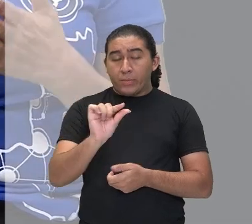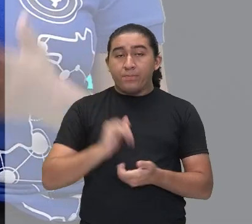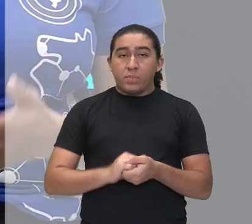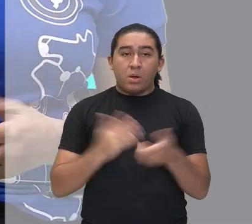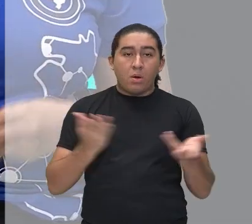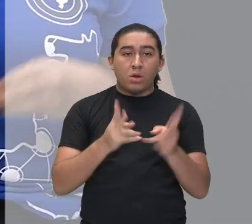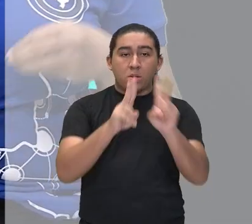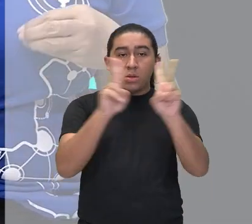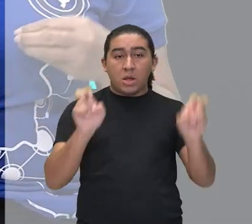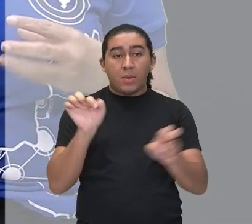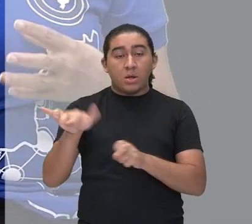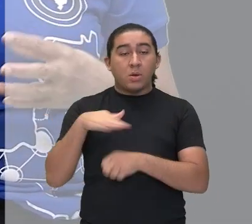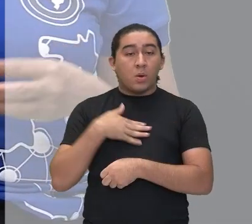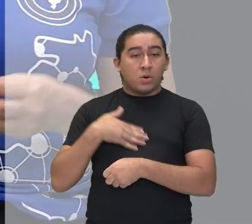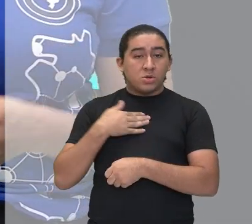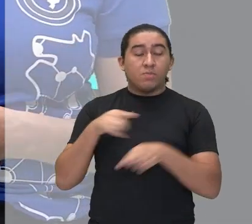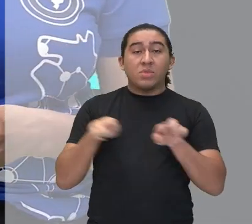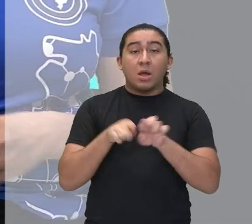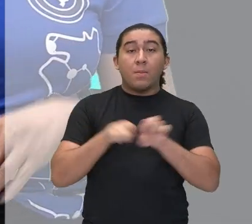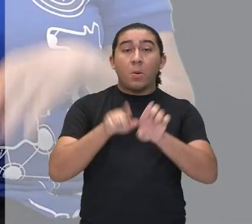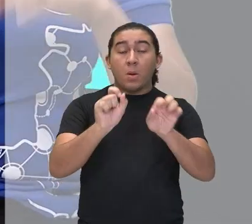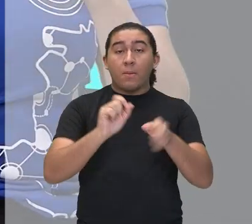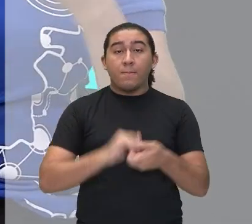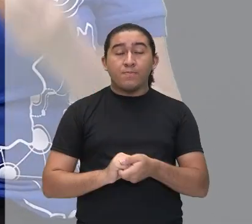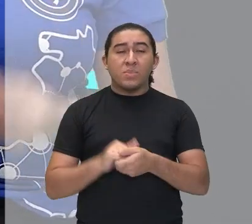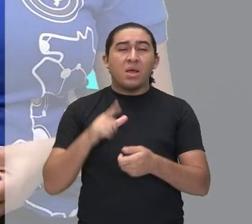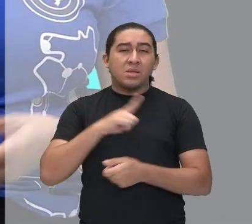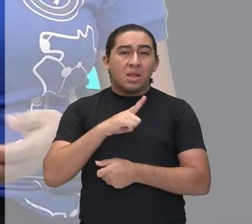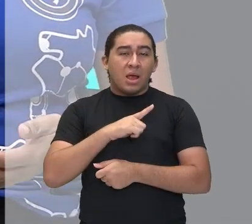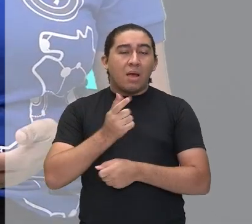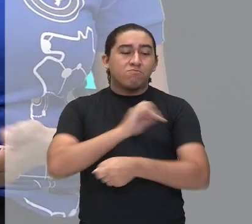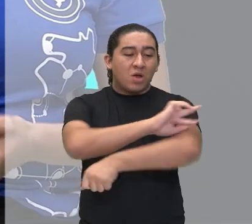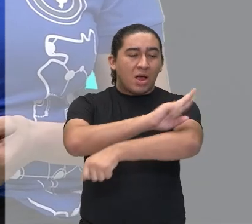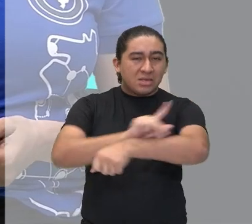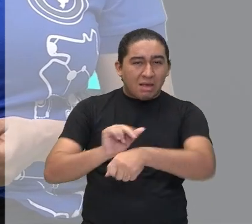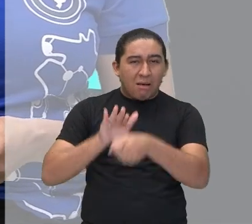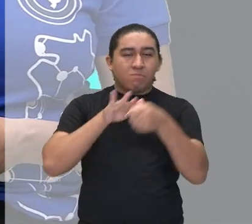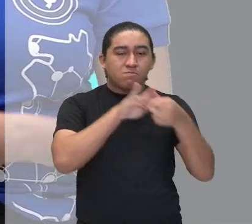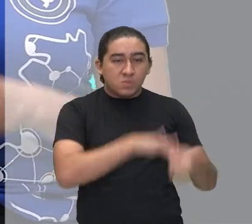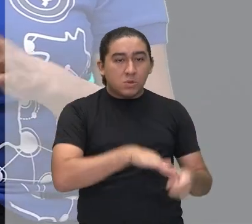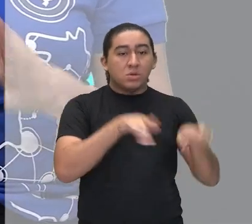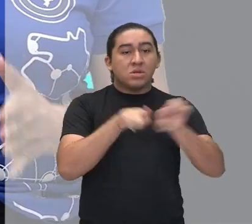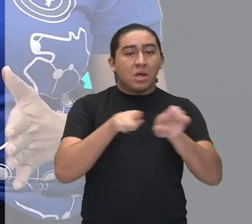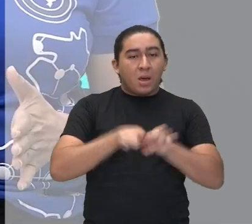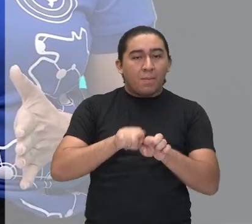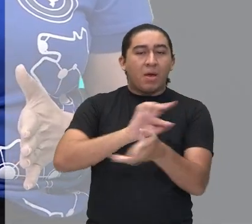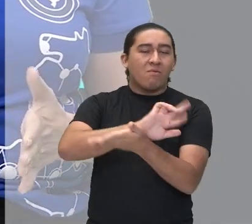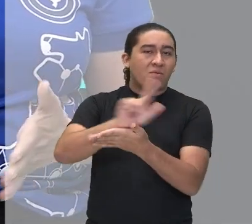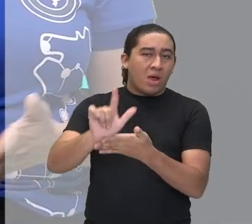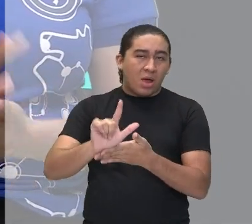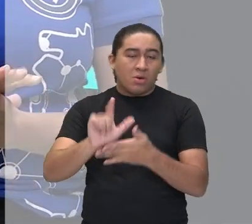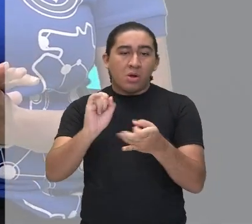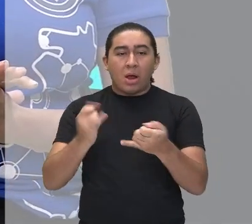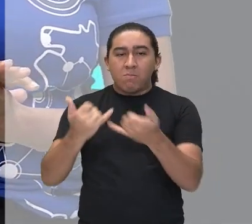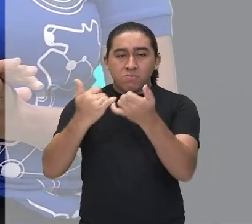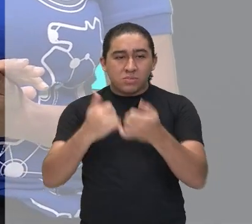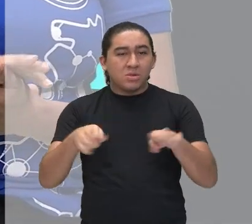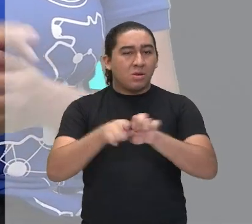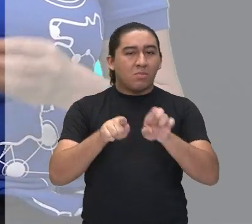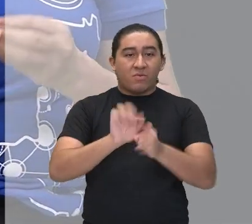temas preferidos: preconceito racial, adultério, vício, povo humilde.